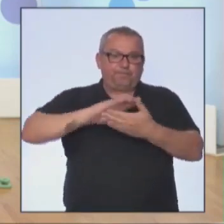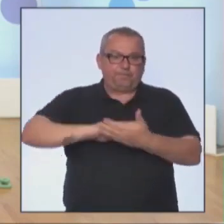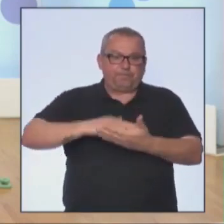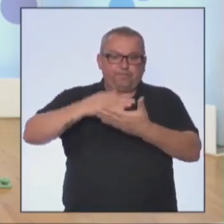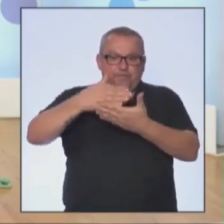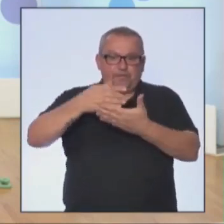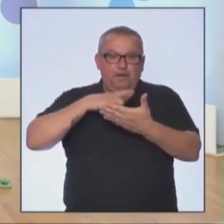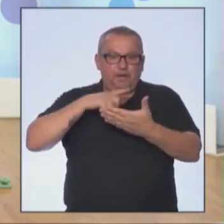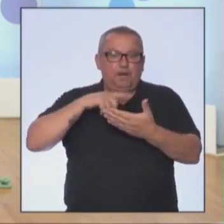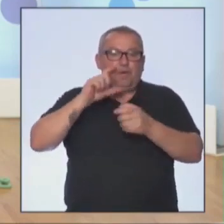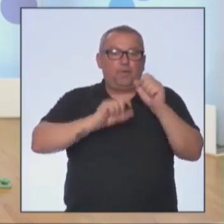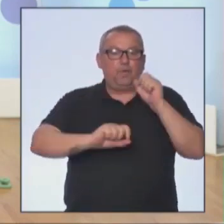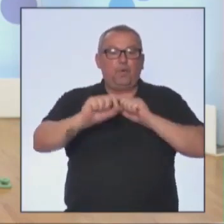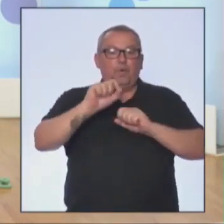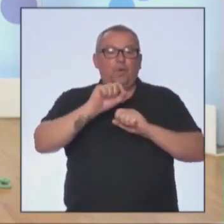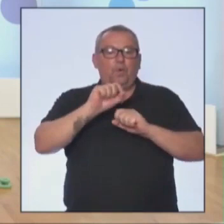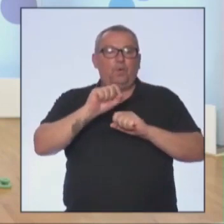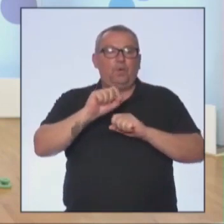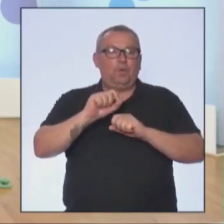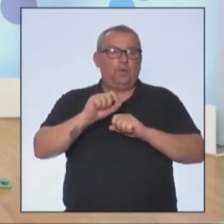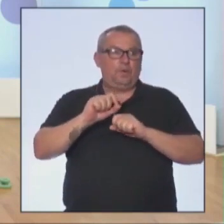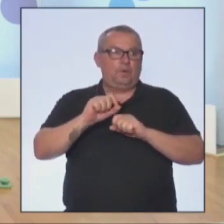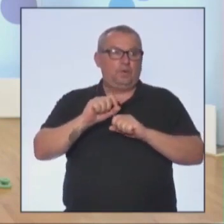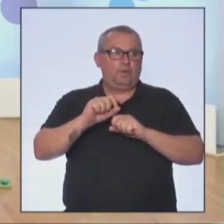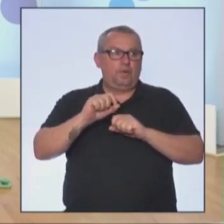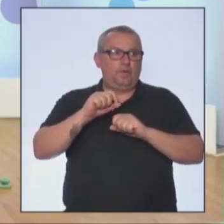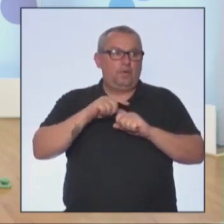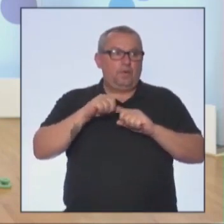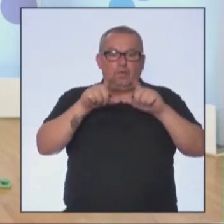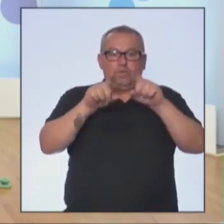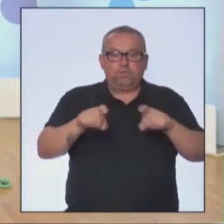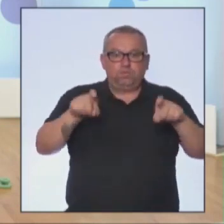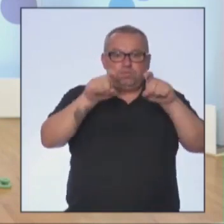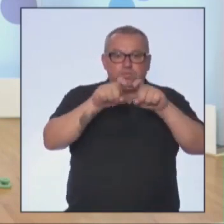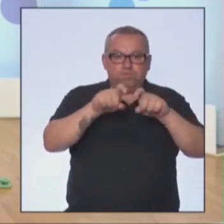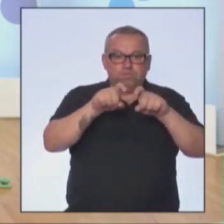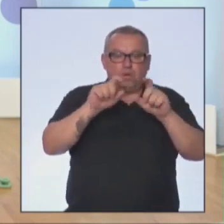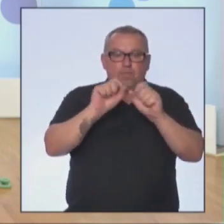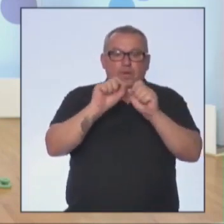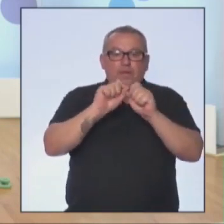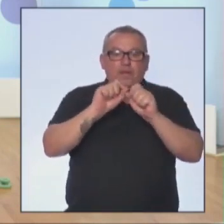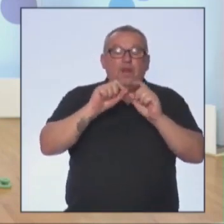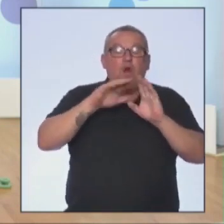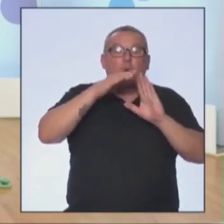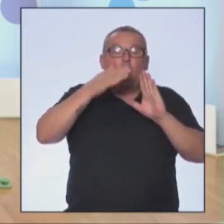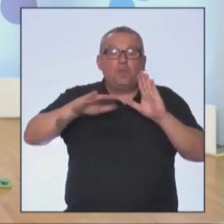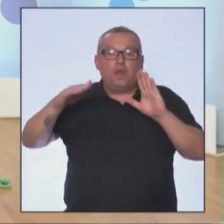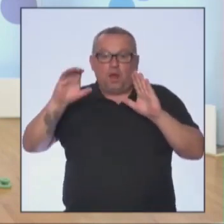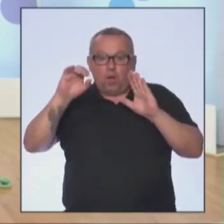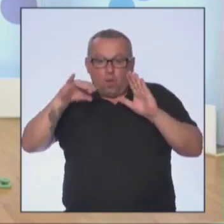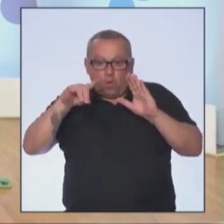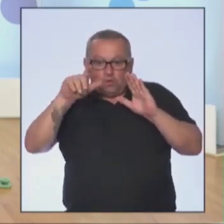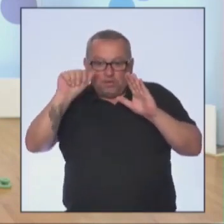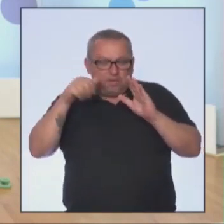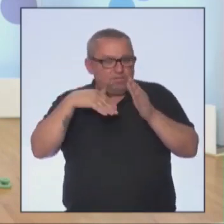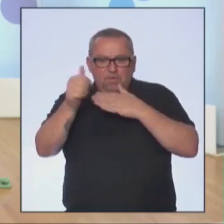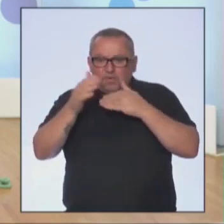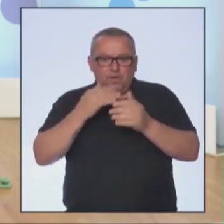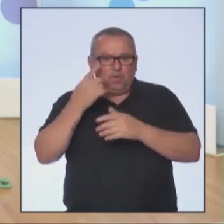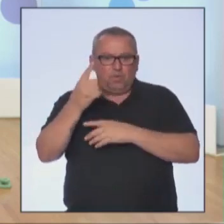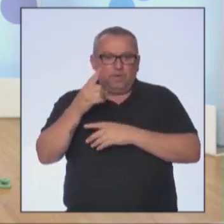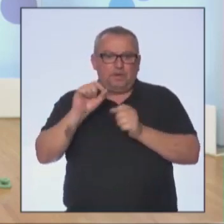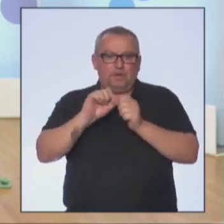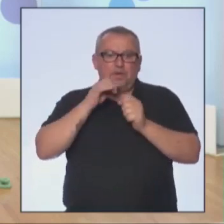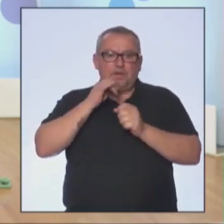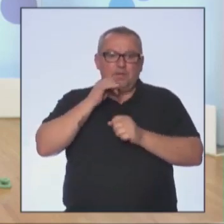gente tem basicamente um equipamento para poder emitir ondas. Eu posso emitir a onda que eu quiser. Então eu